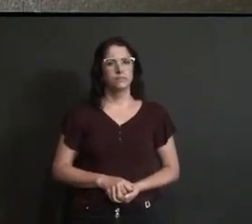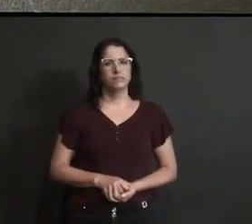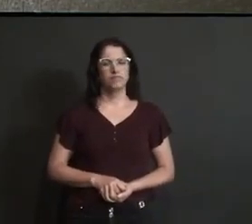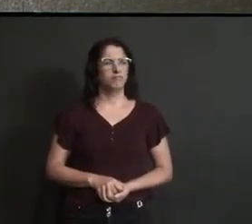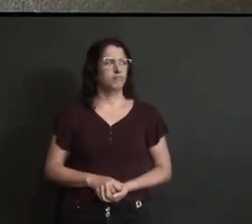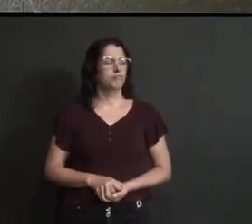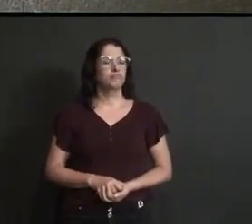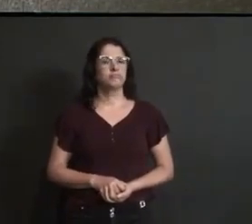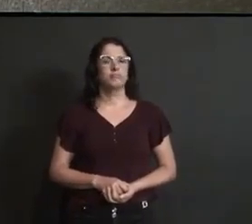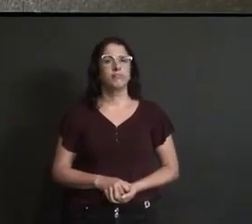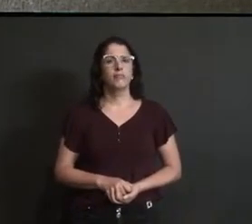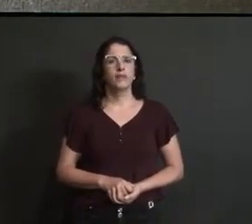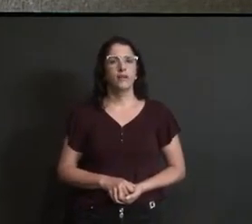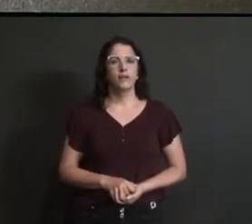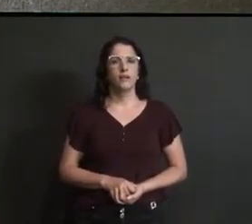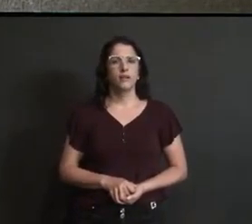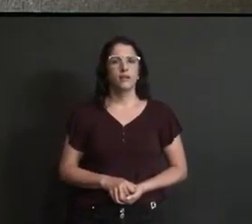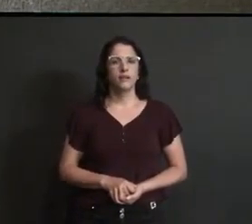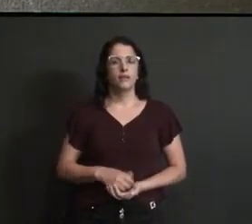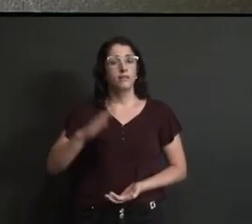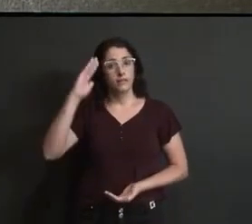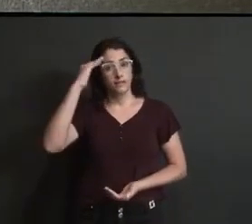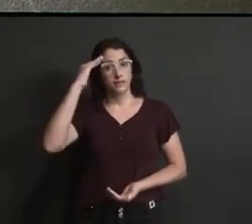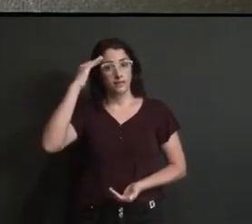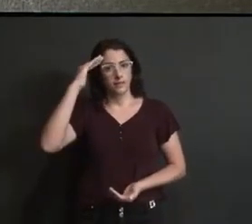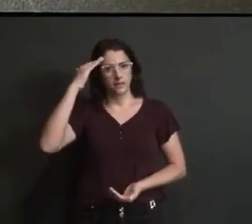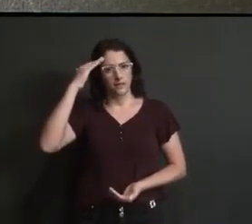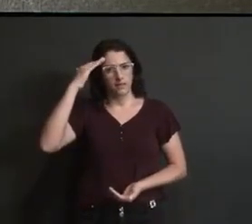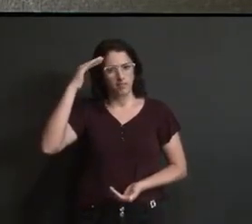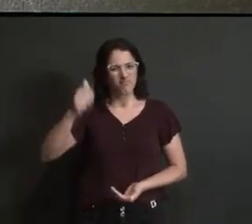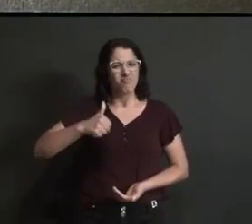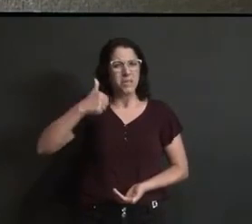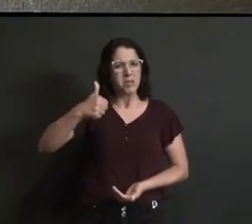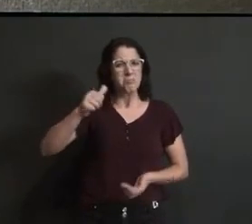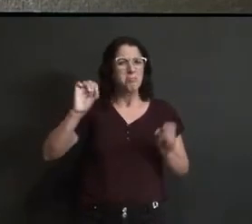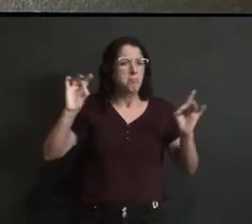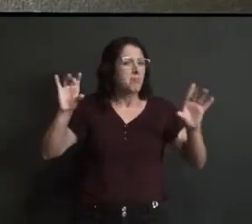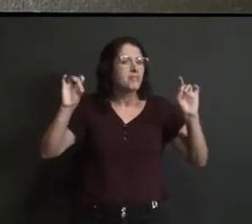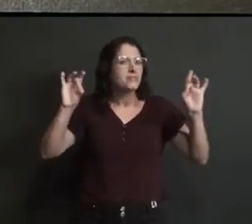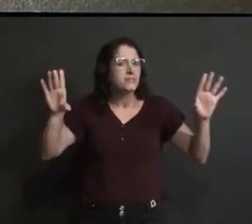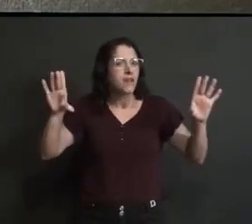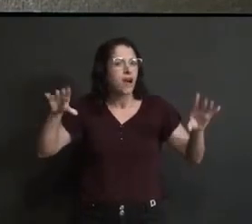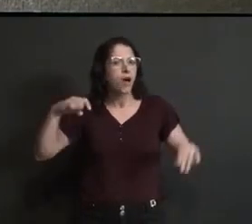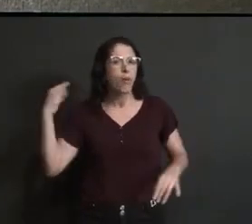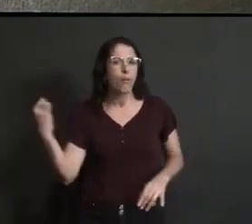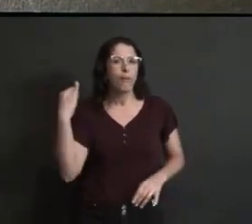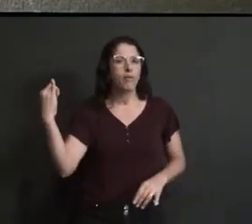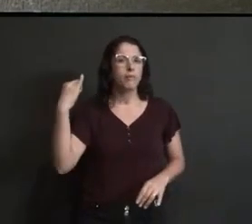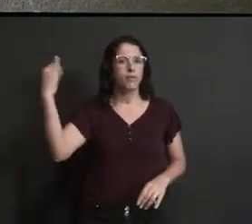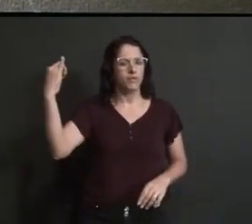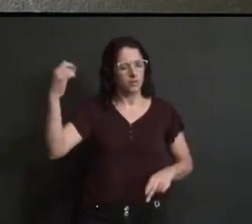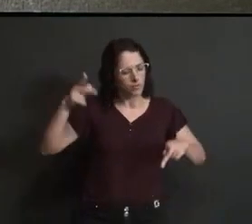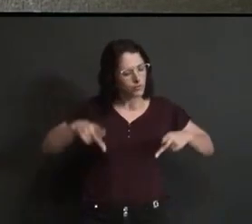Mas vale a pena. A história do povo de Deus é desse jeito. A